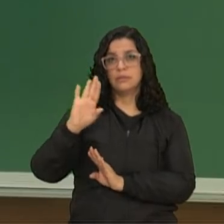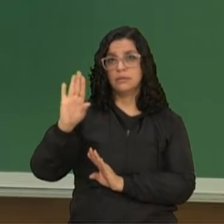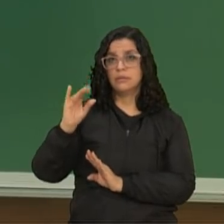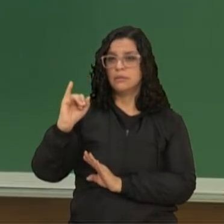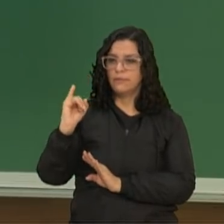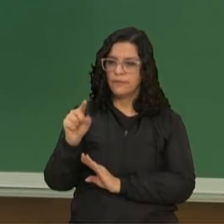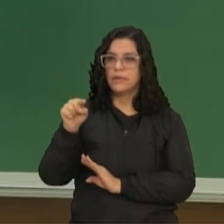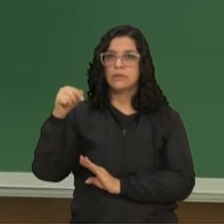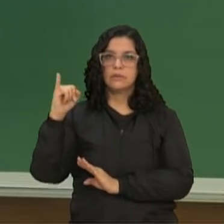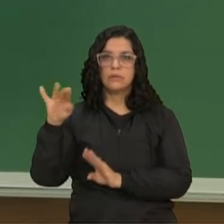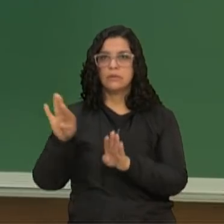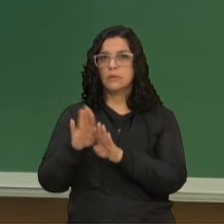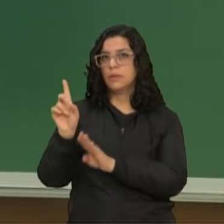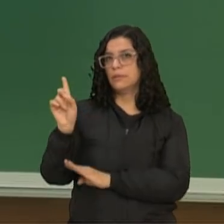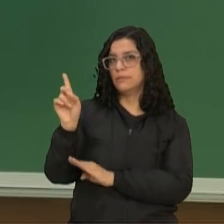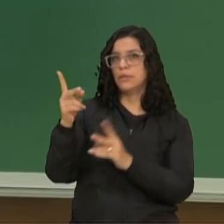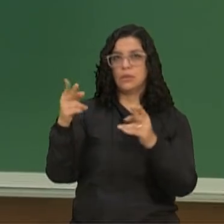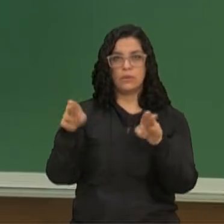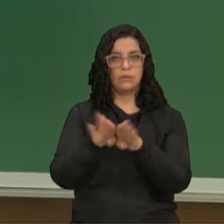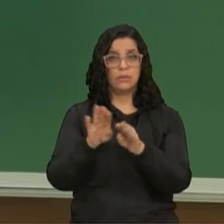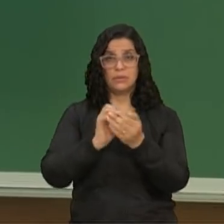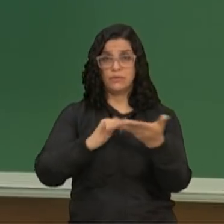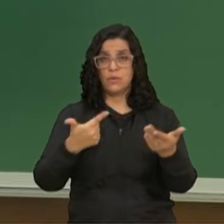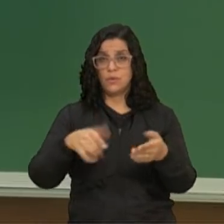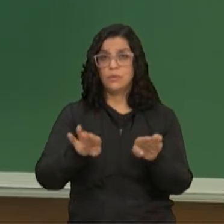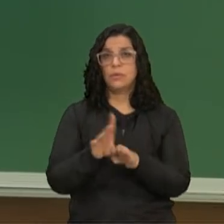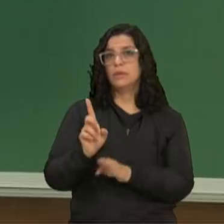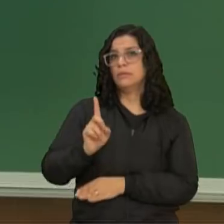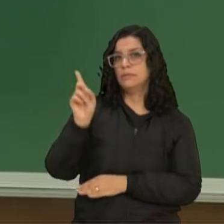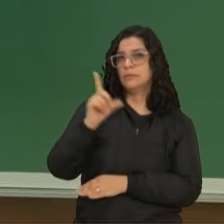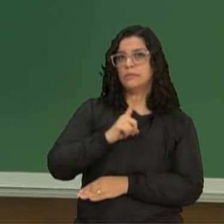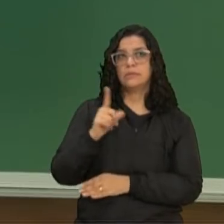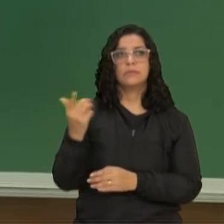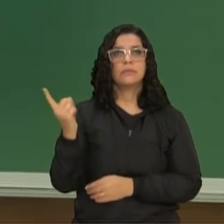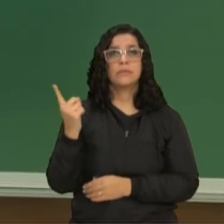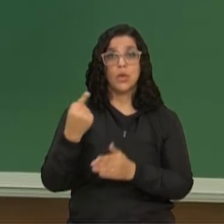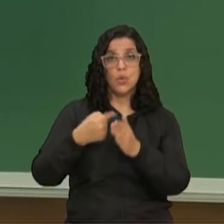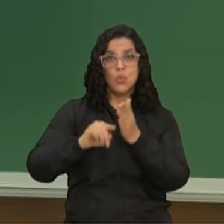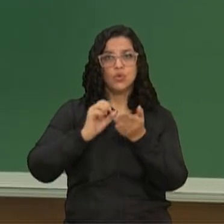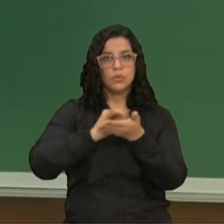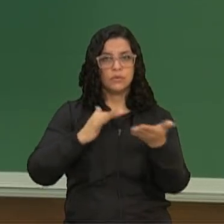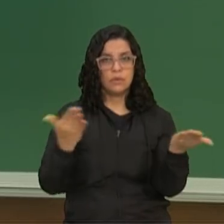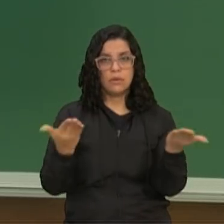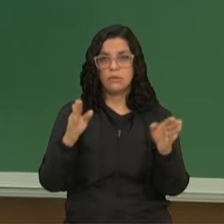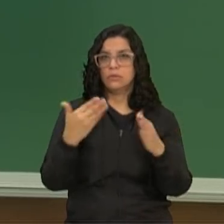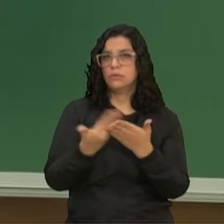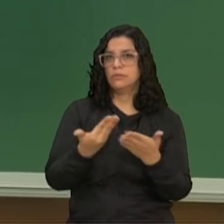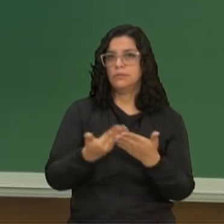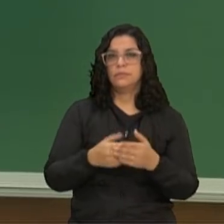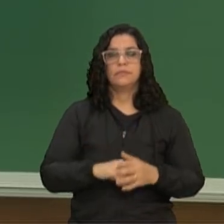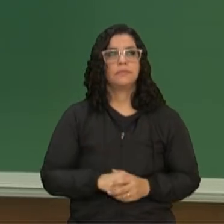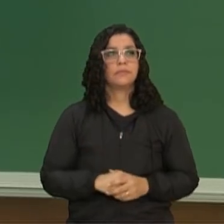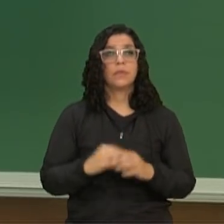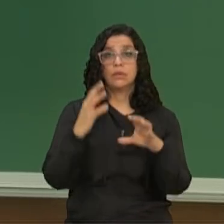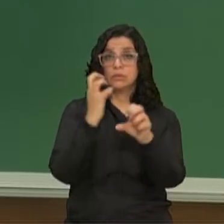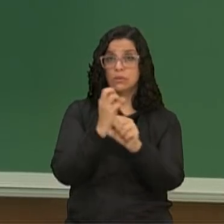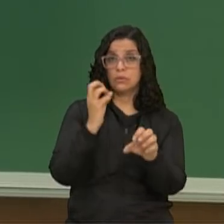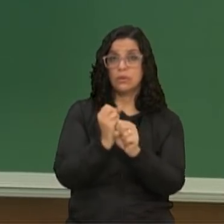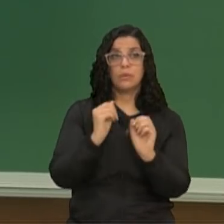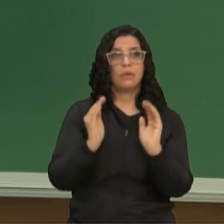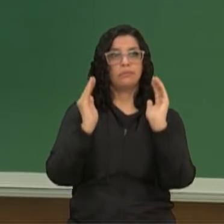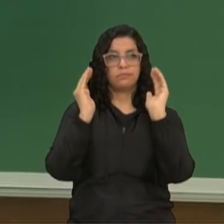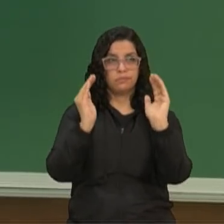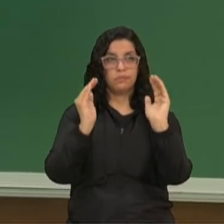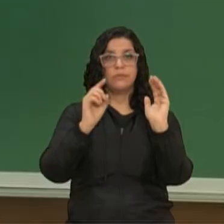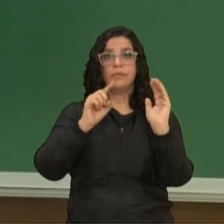Vamos para o próximo exercício, que, por sinal, é o nosso último exercício dessa aula aqui. Calcule a potência